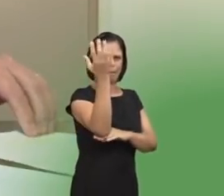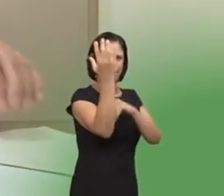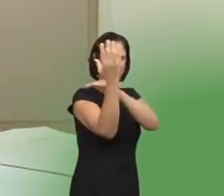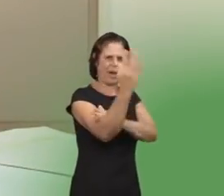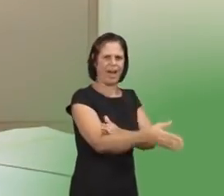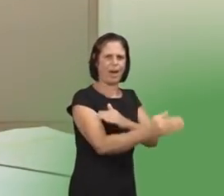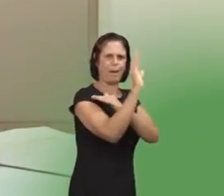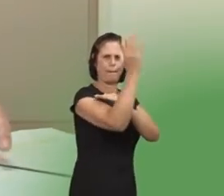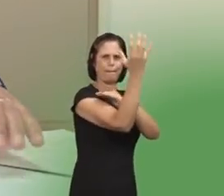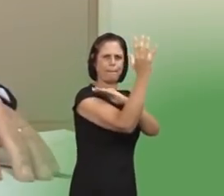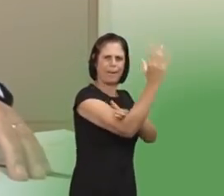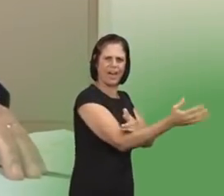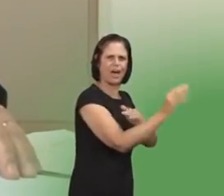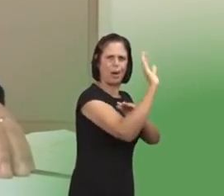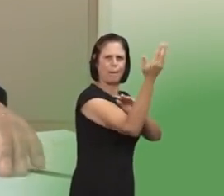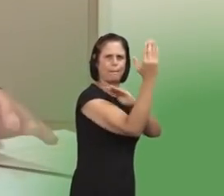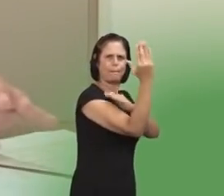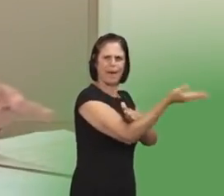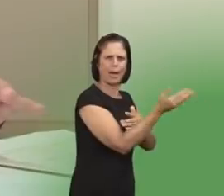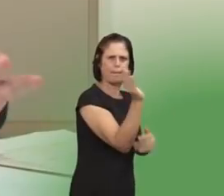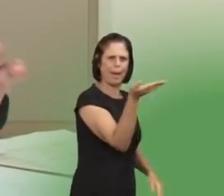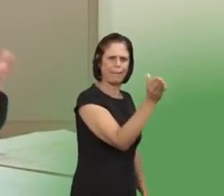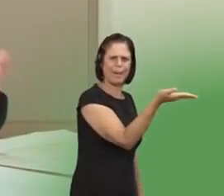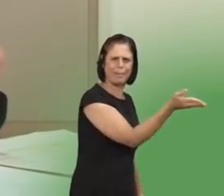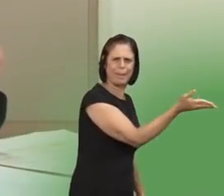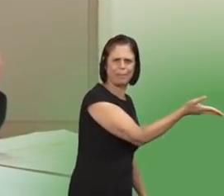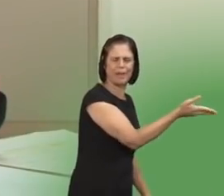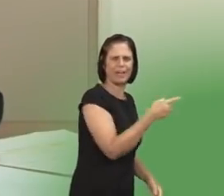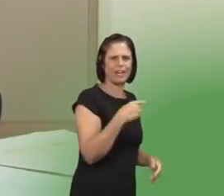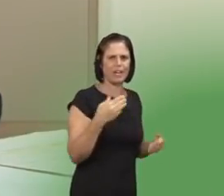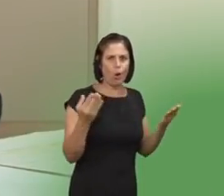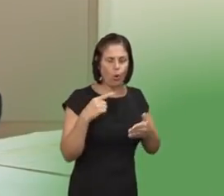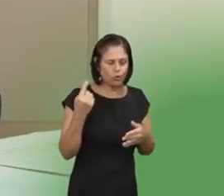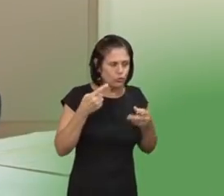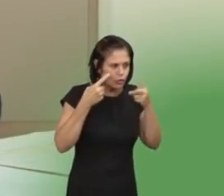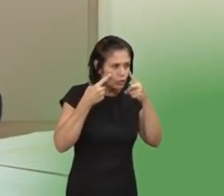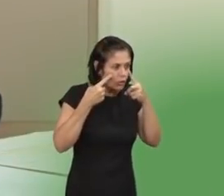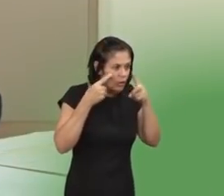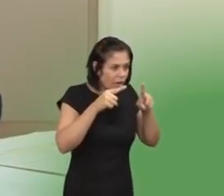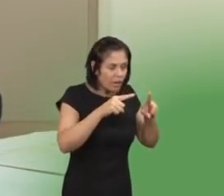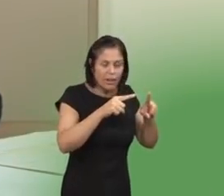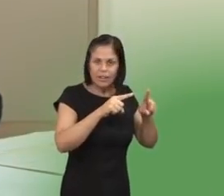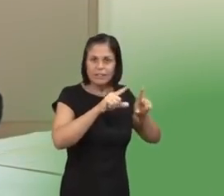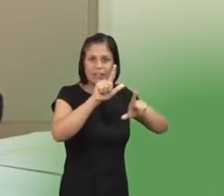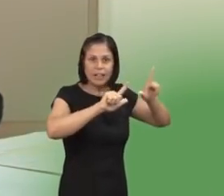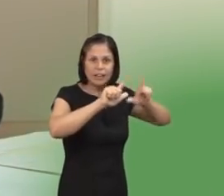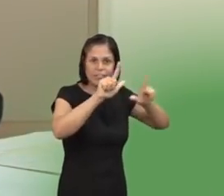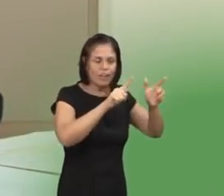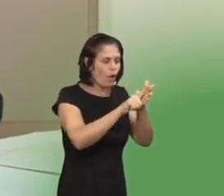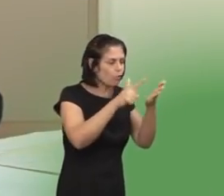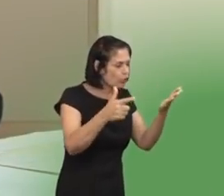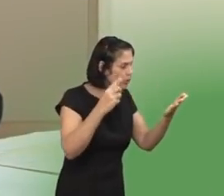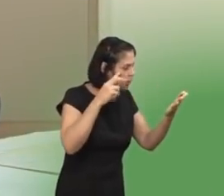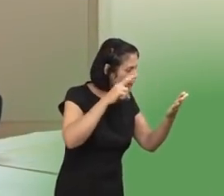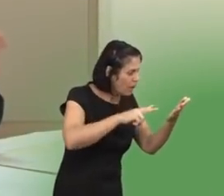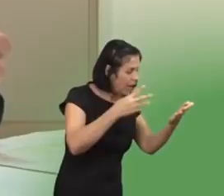nessa destruição ali está exatamente algo que hoje chama muito a nossa atenção dentro do